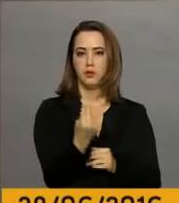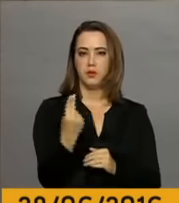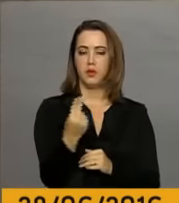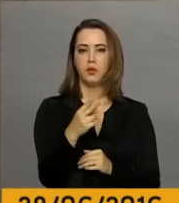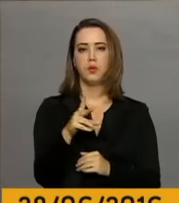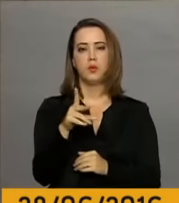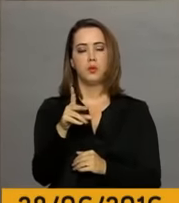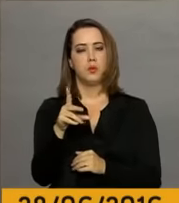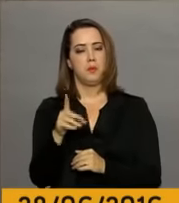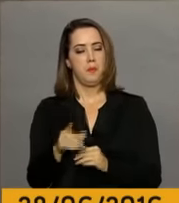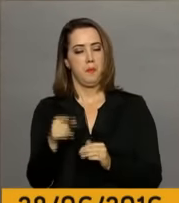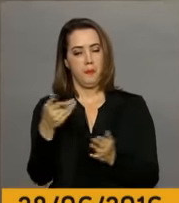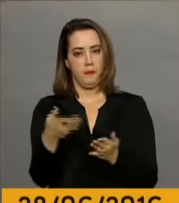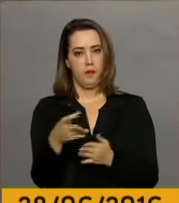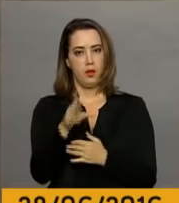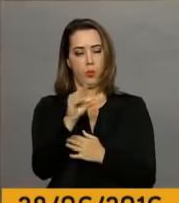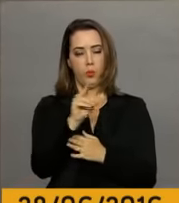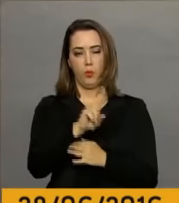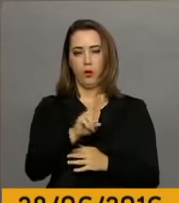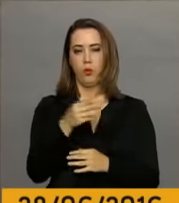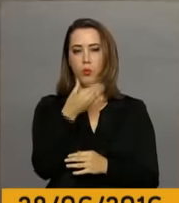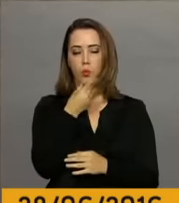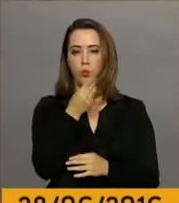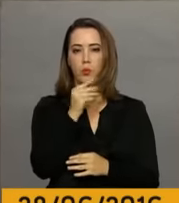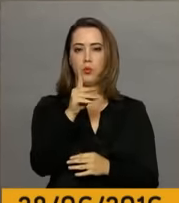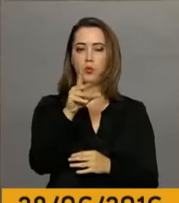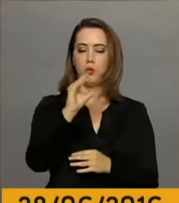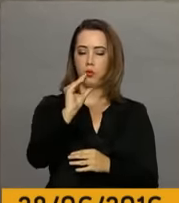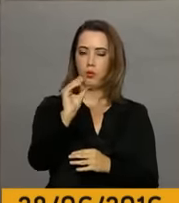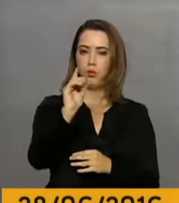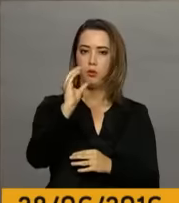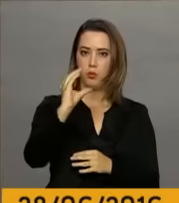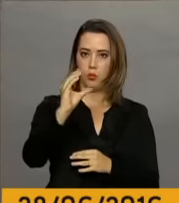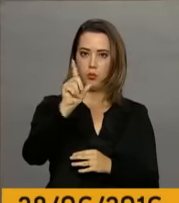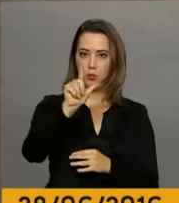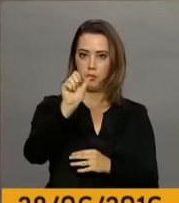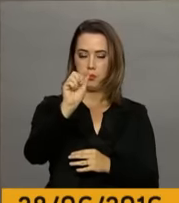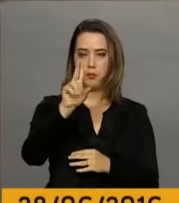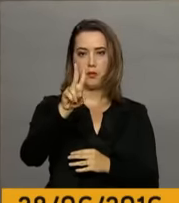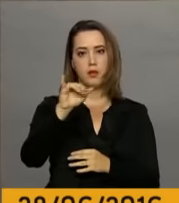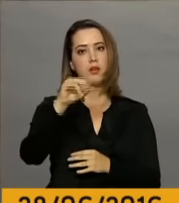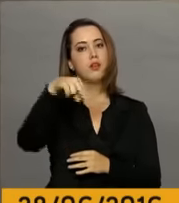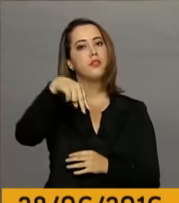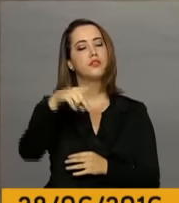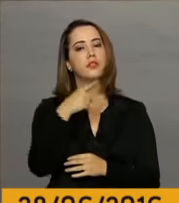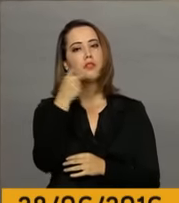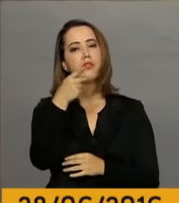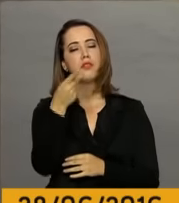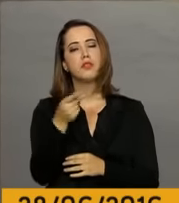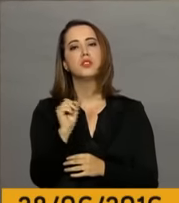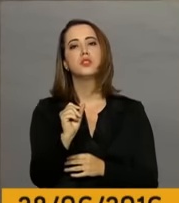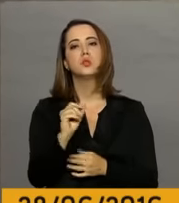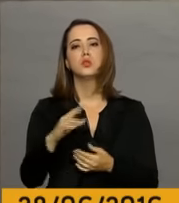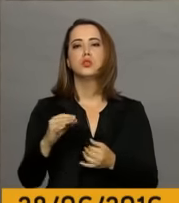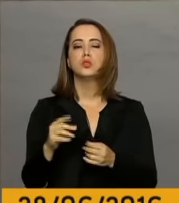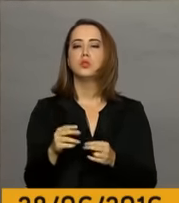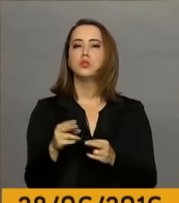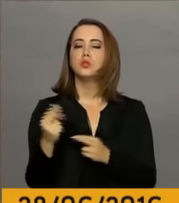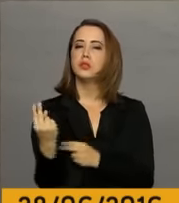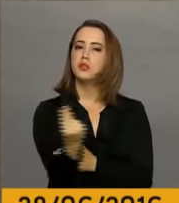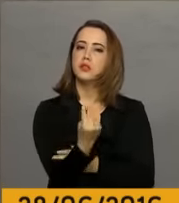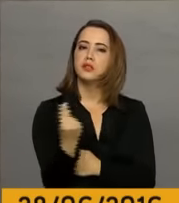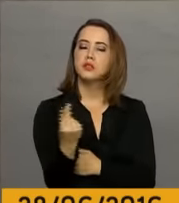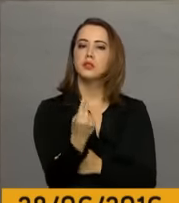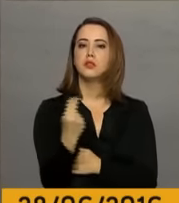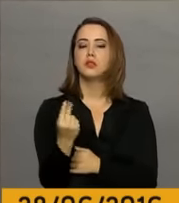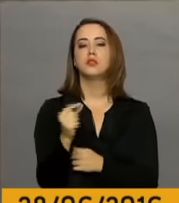Dr clabin nesta Tribuna dizendo da Fraternidade que une a